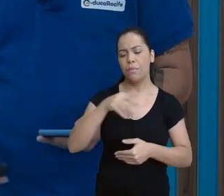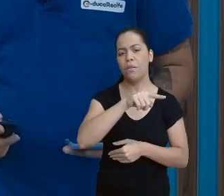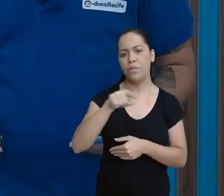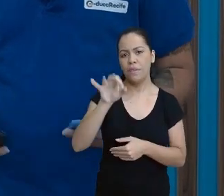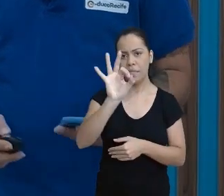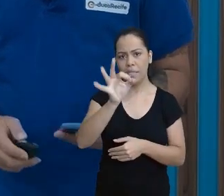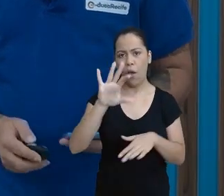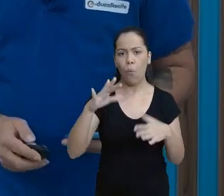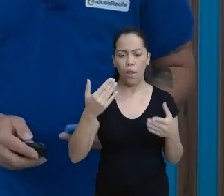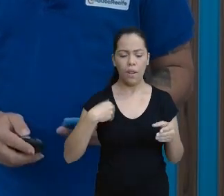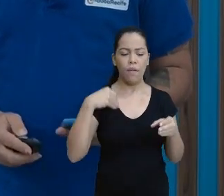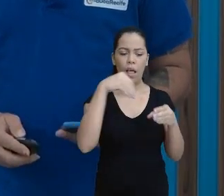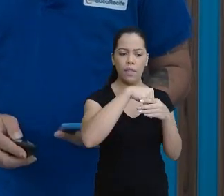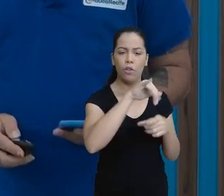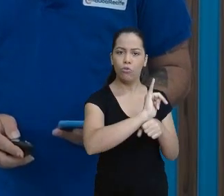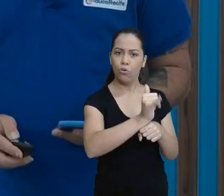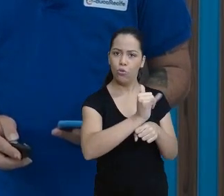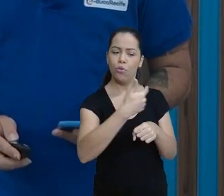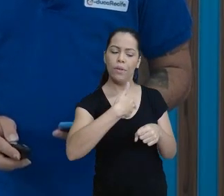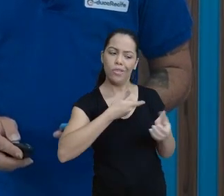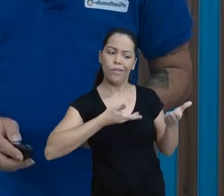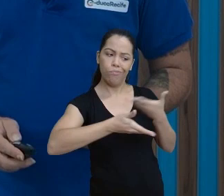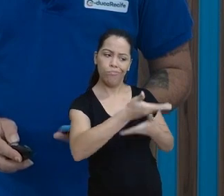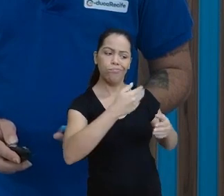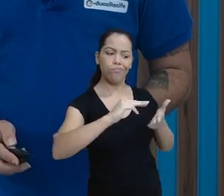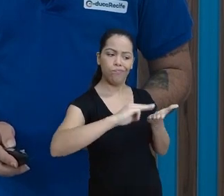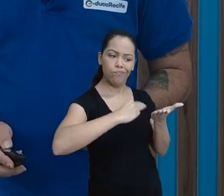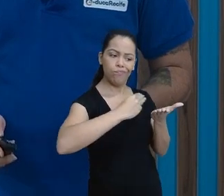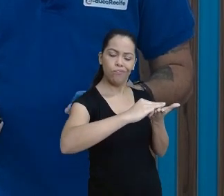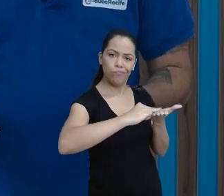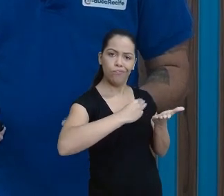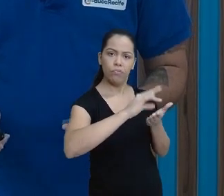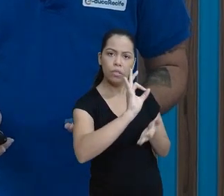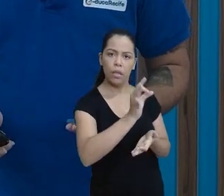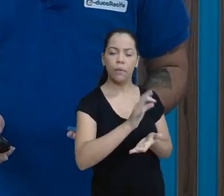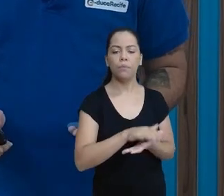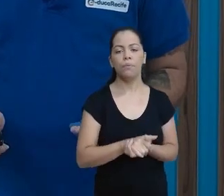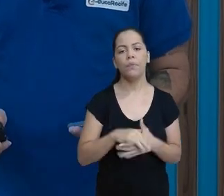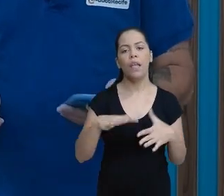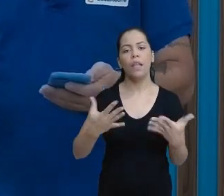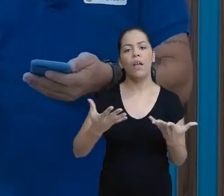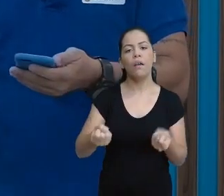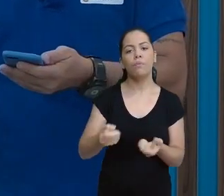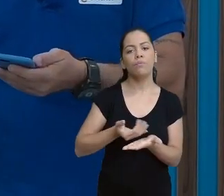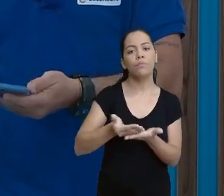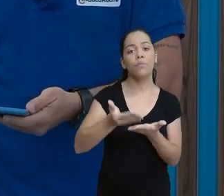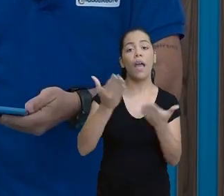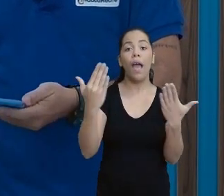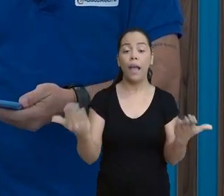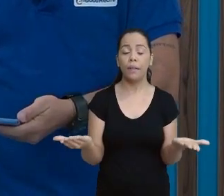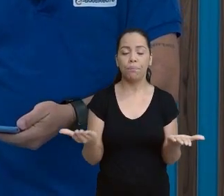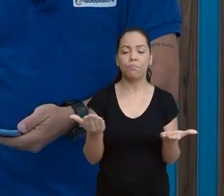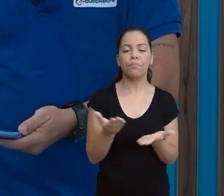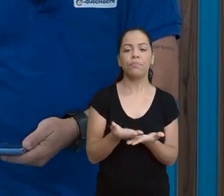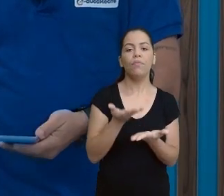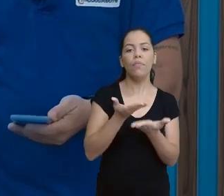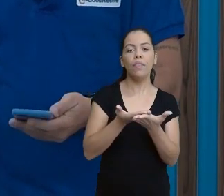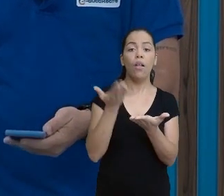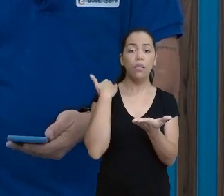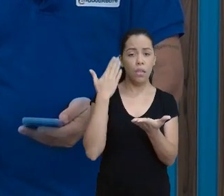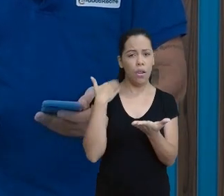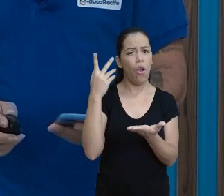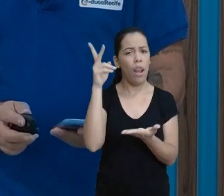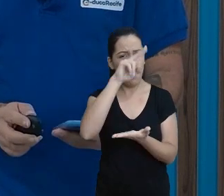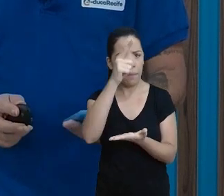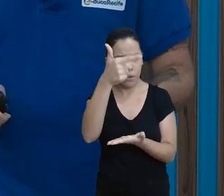no YouTube, a gente vai também interagir com vocês, tá certo? Então, vamos começar. Então, na aula anterior, relembrando, né,